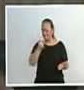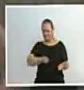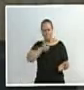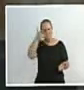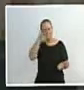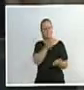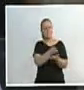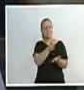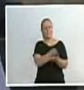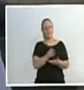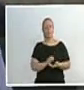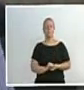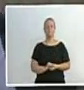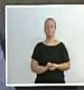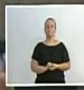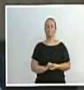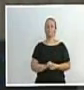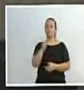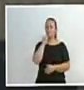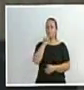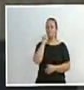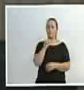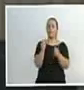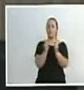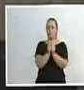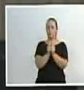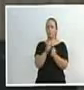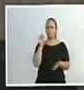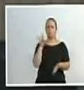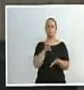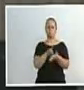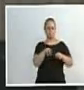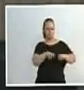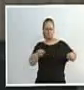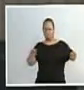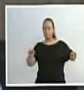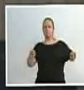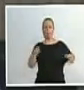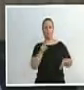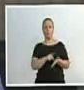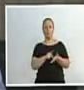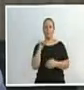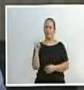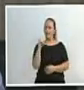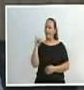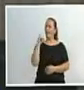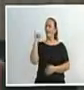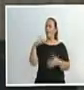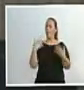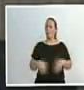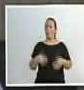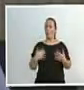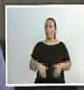Com relação à participação de mulheres nesta casa, de fato, né, será muito salutar, importante, não